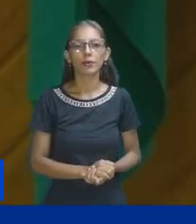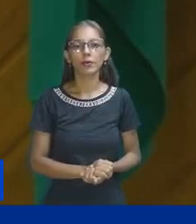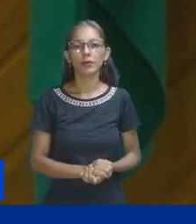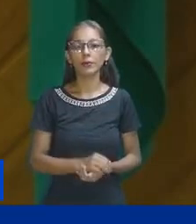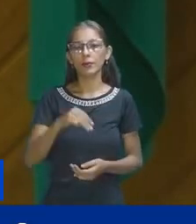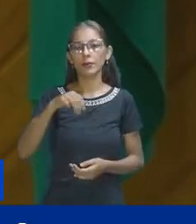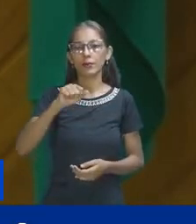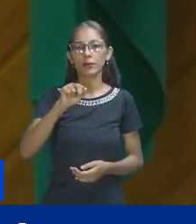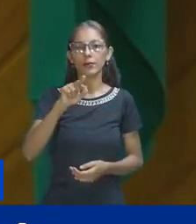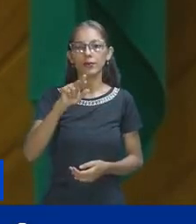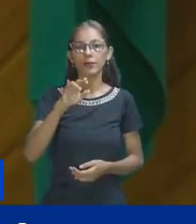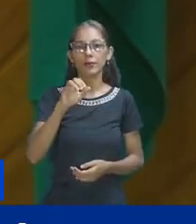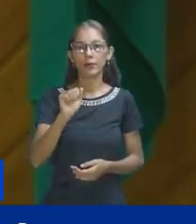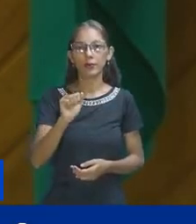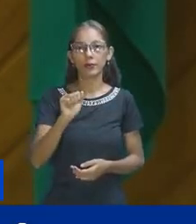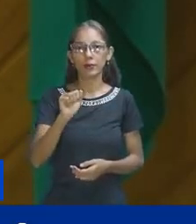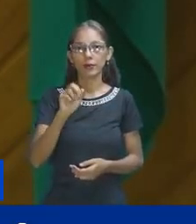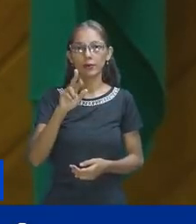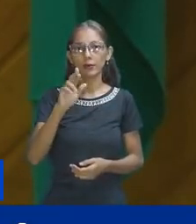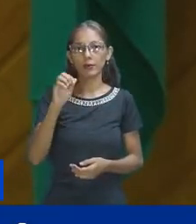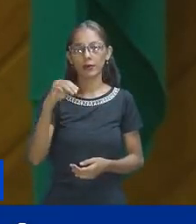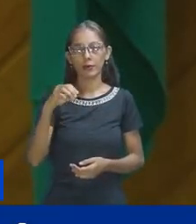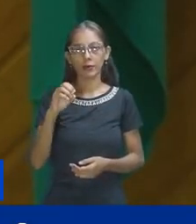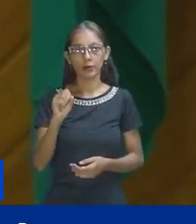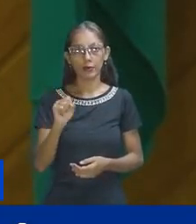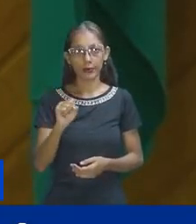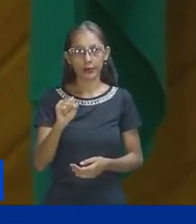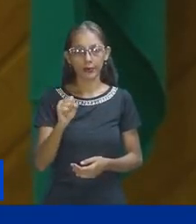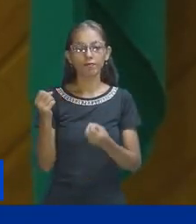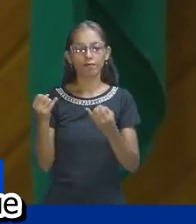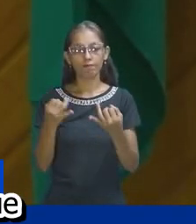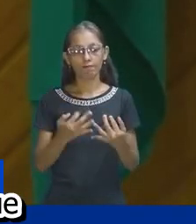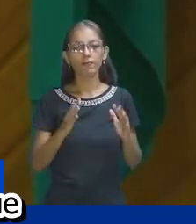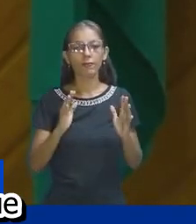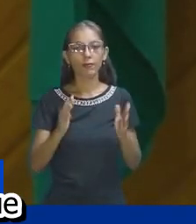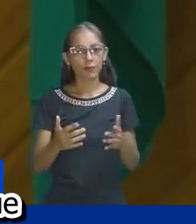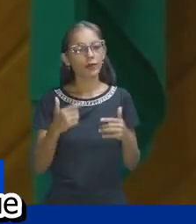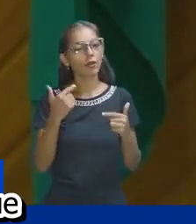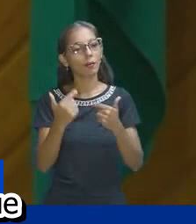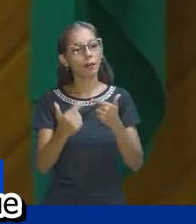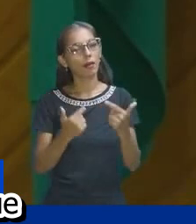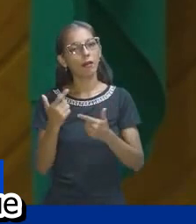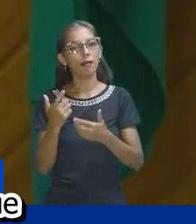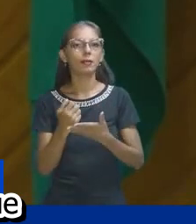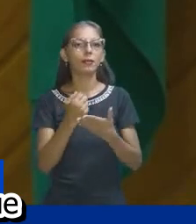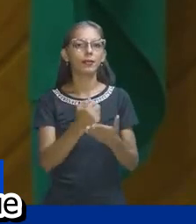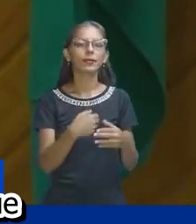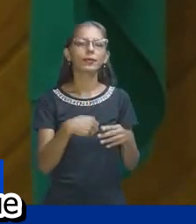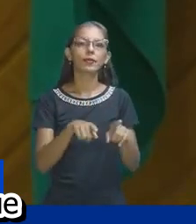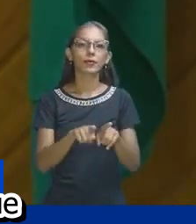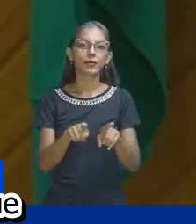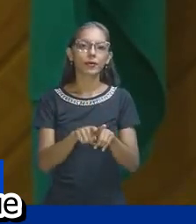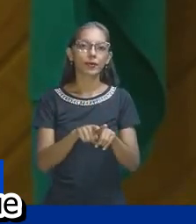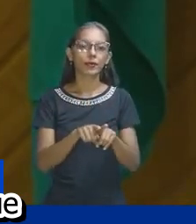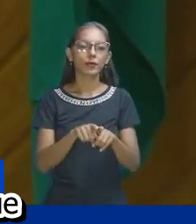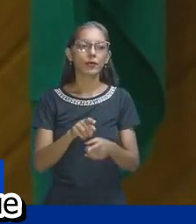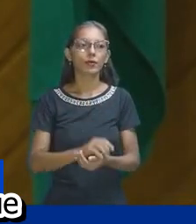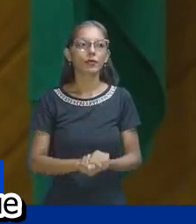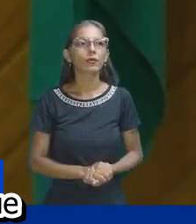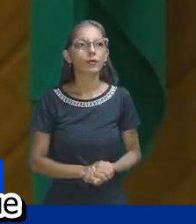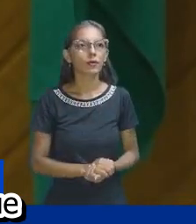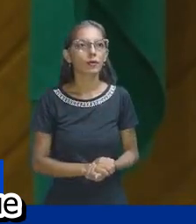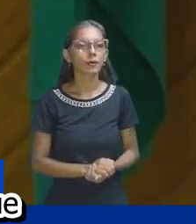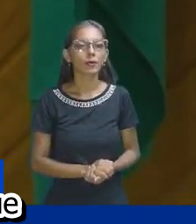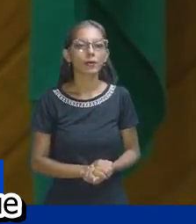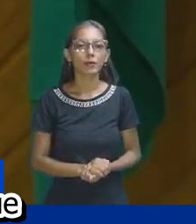serviços, apesar de haver contradição nos autos, excelência, entre o que ela disse em juízo e o que